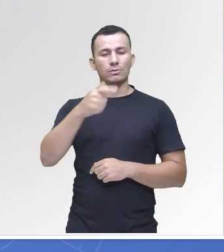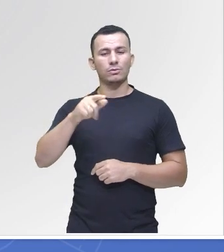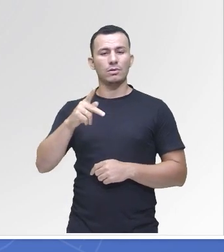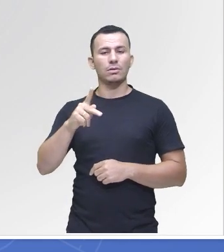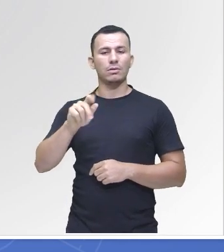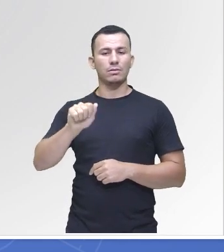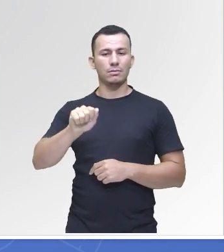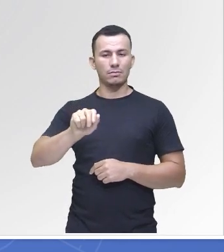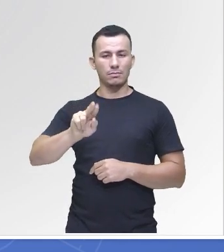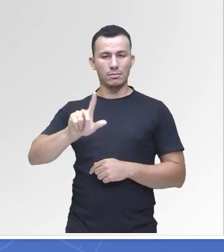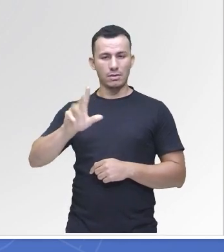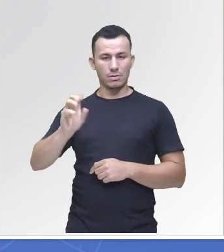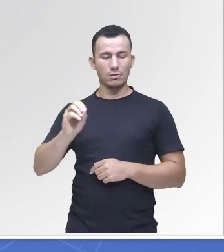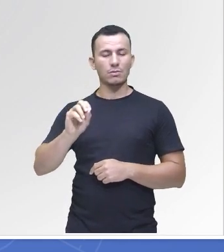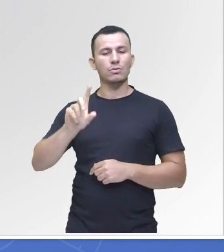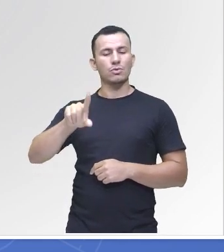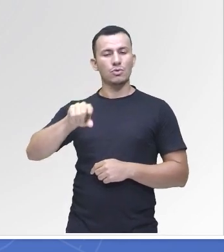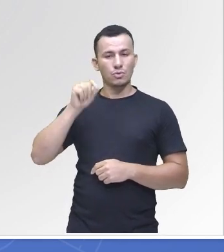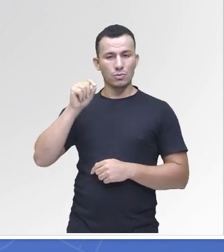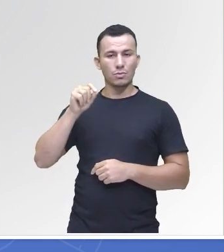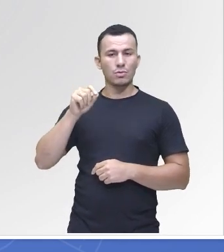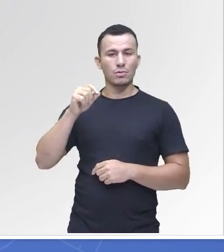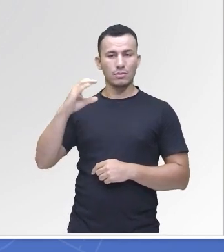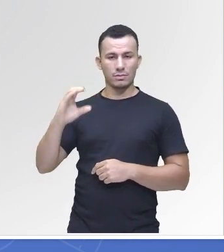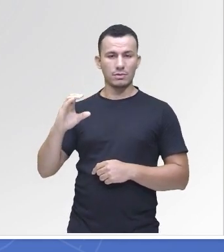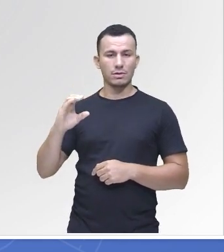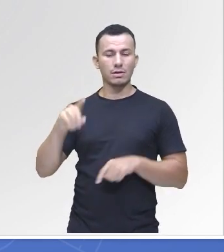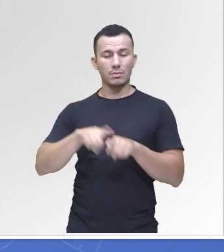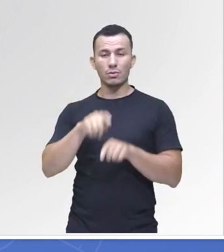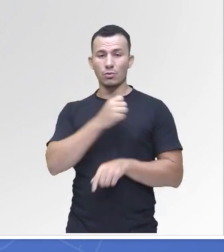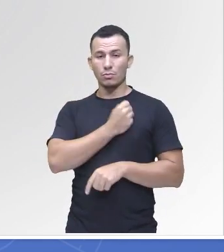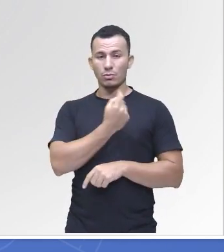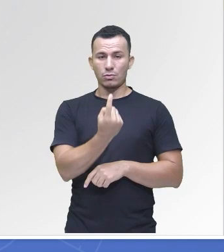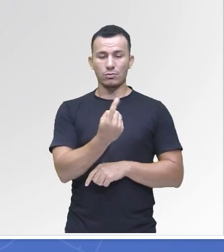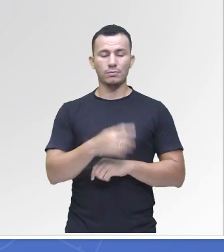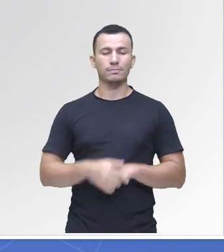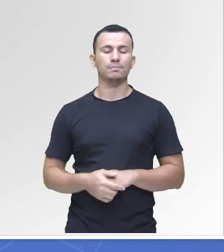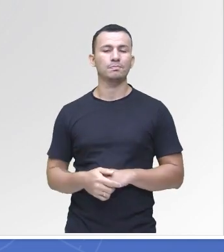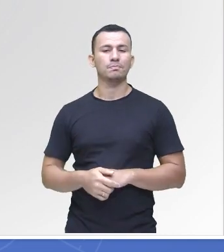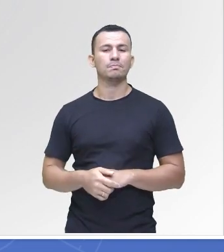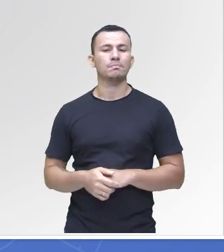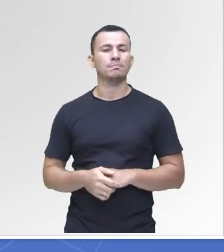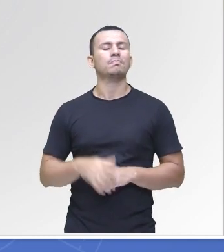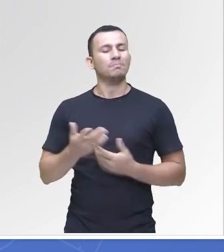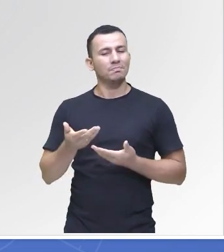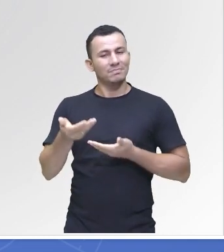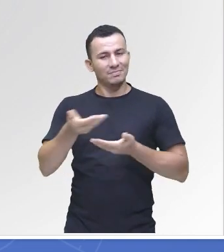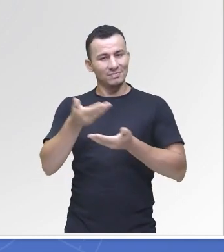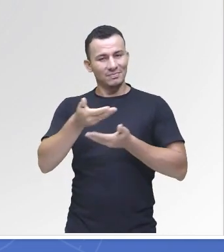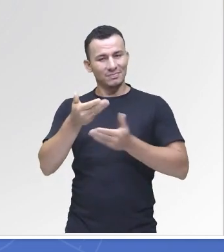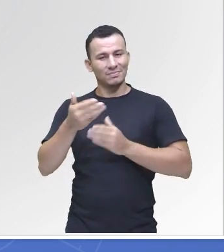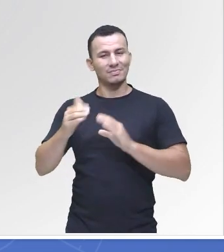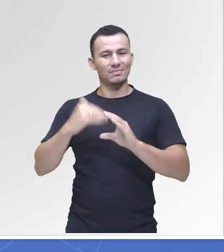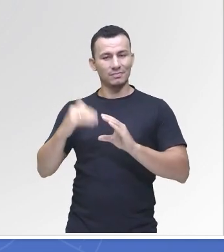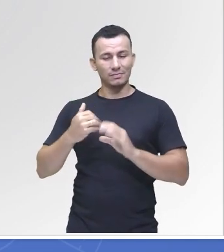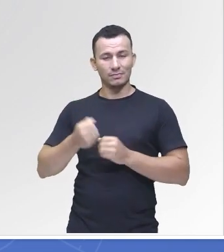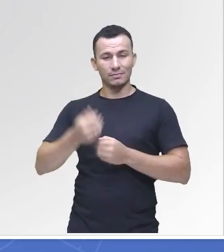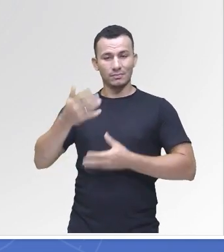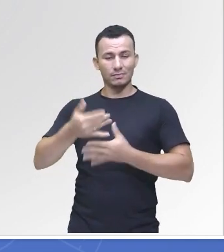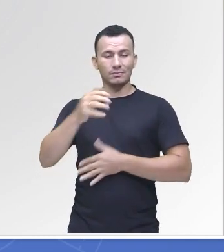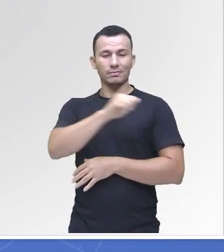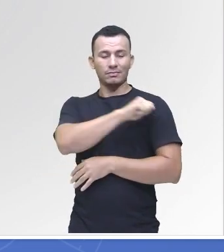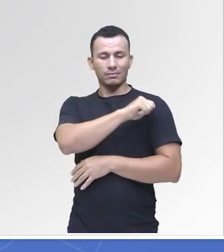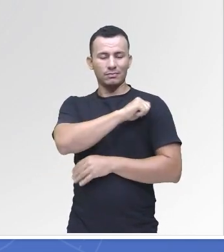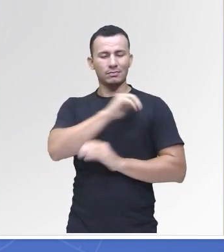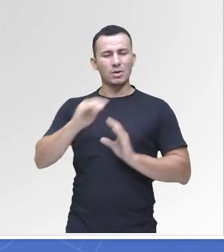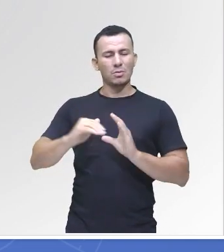na primeira questão, marcou aí a alternativa C também. Né? Então, essas foram as participações aí dos nossos alunos, né,